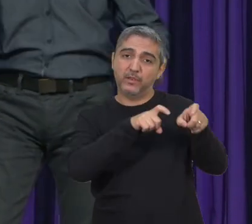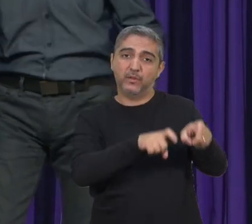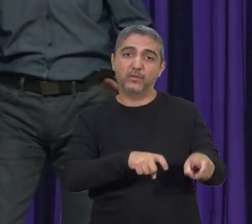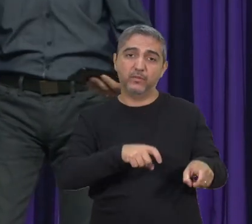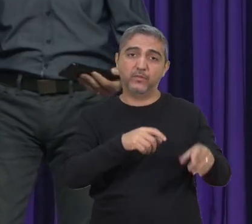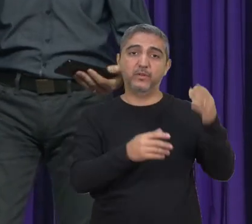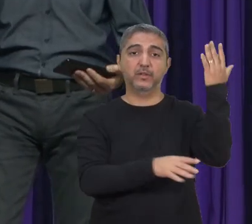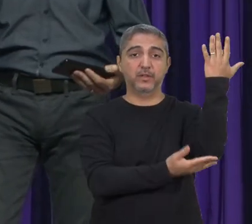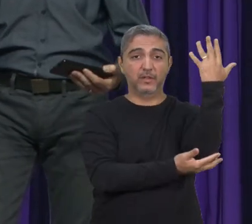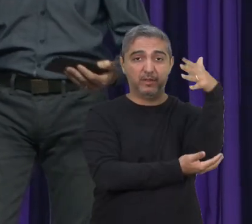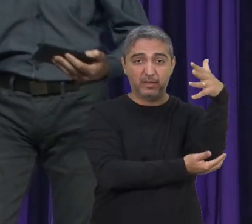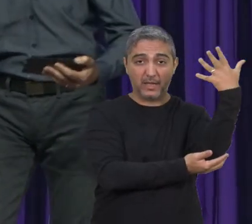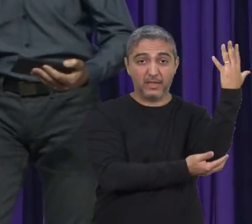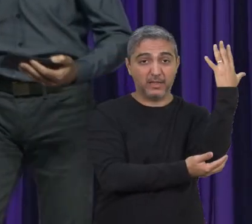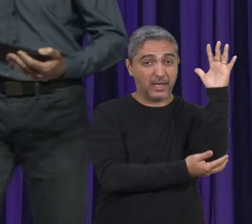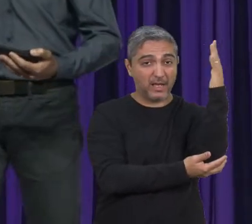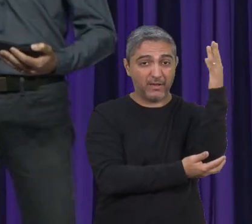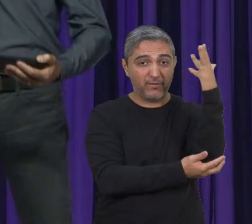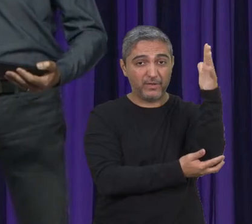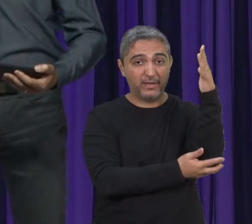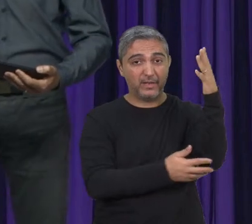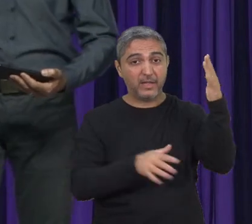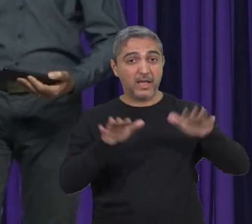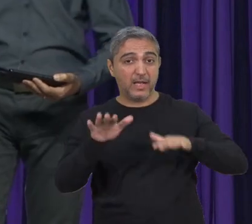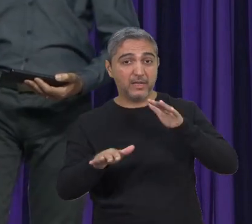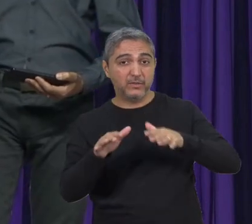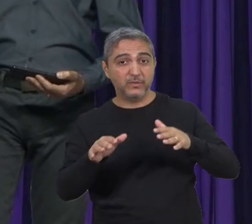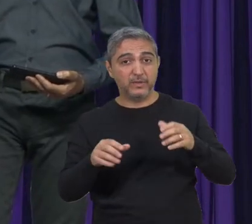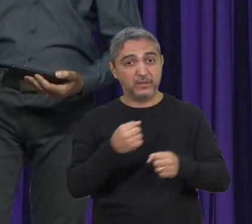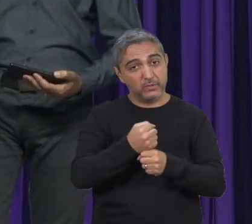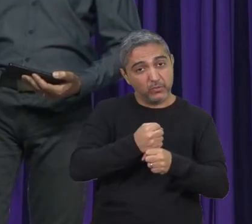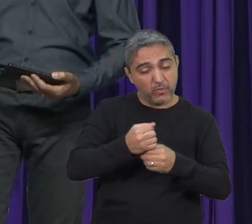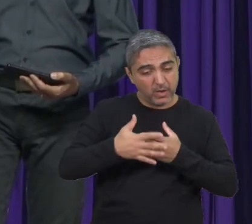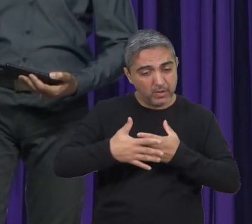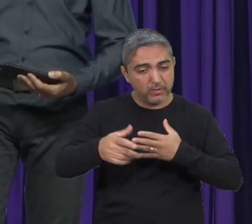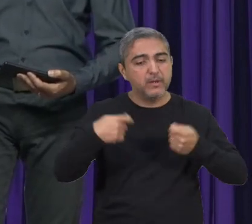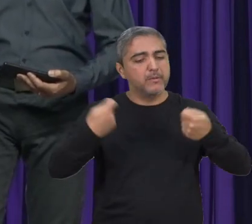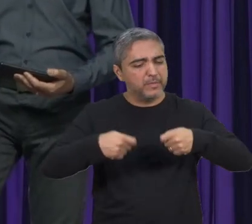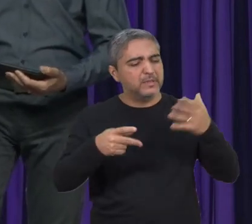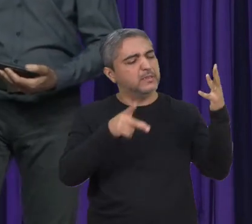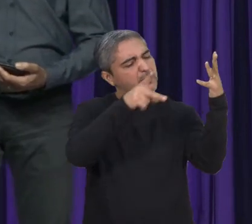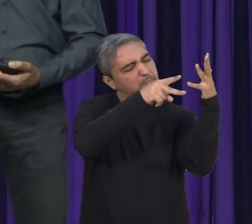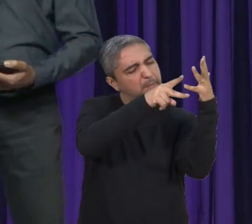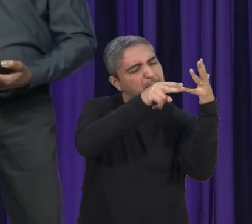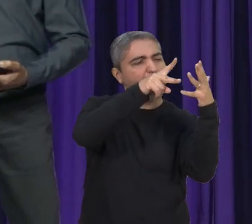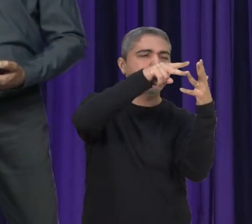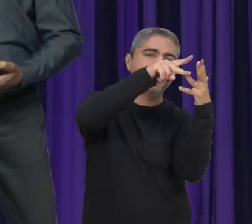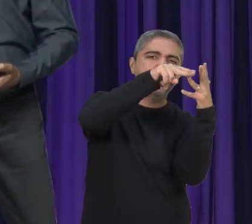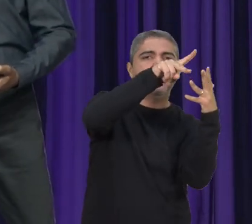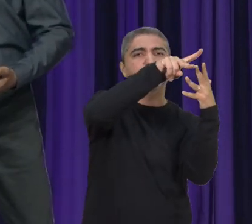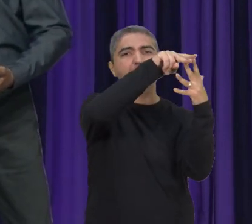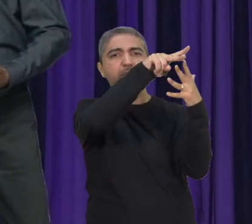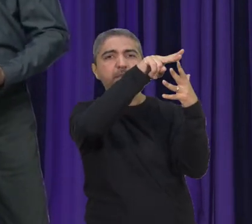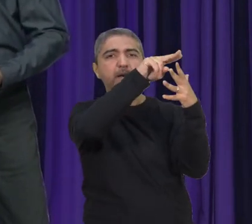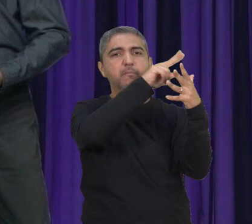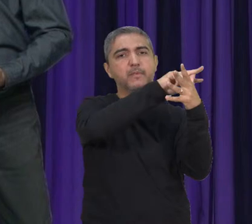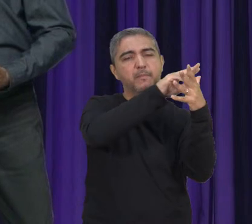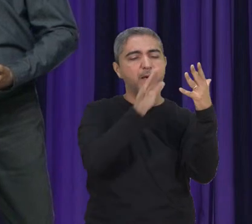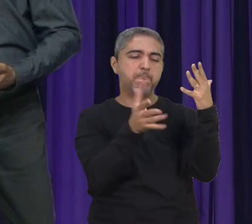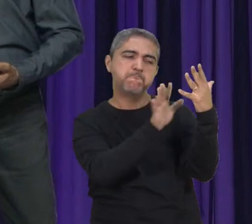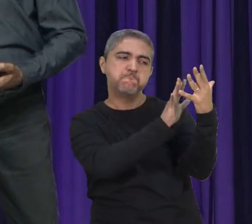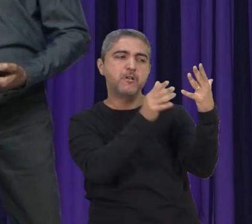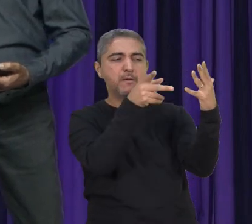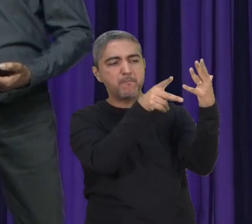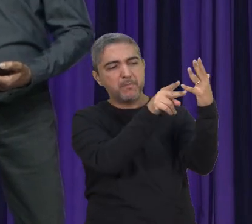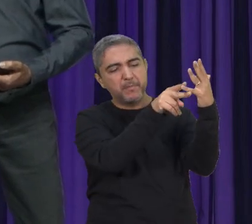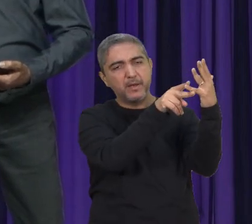fazer uma poda, precisa para dar fruto. E é interessante que quando ele corta uma